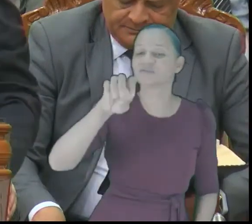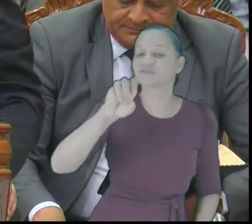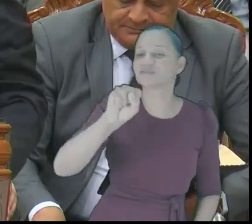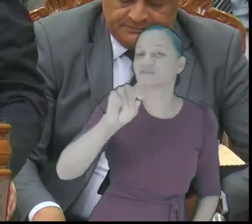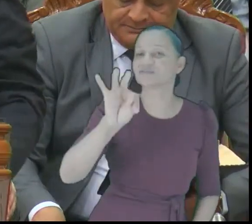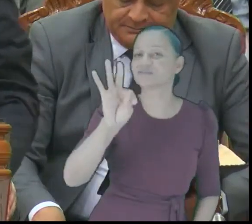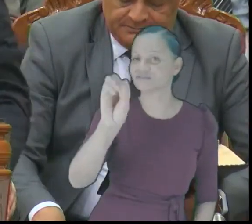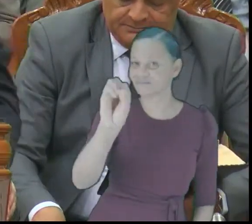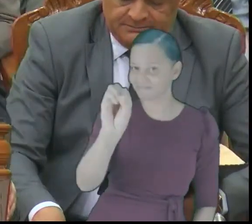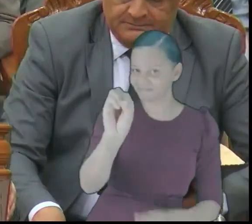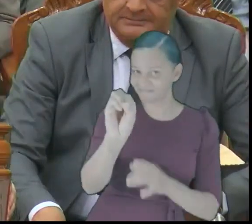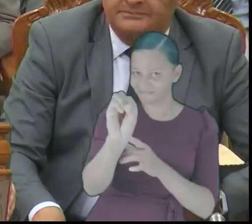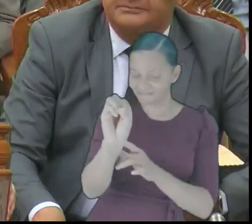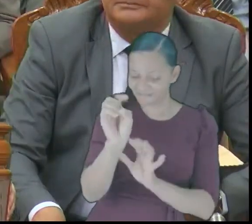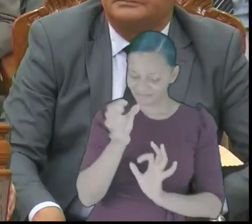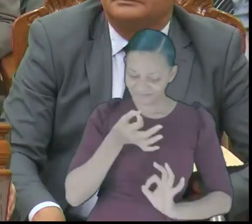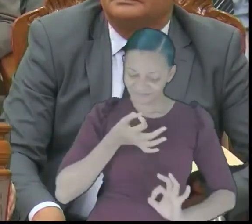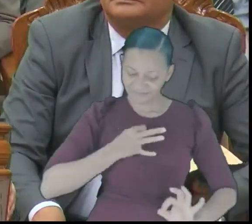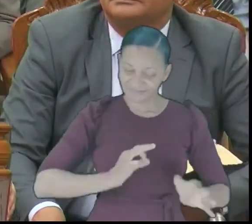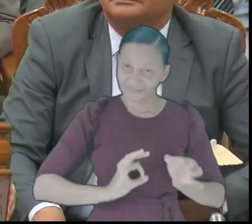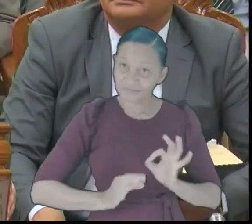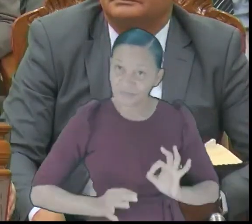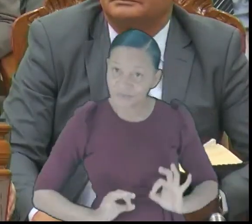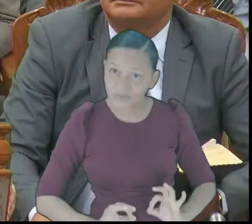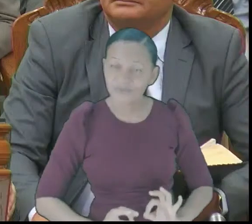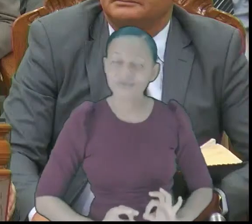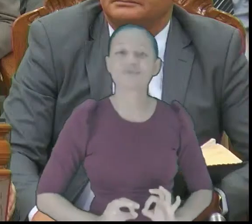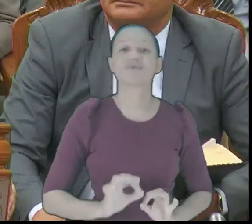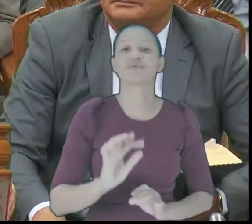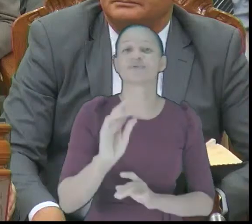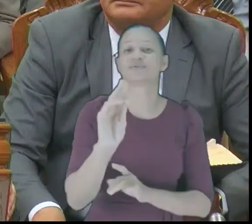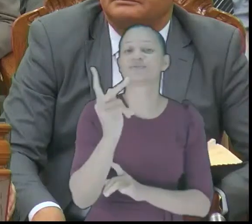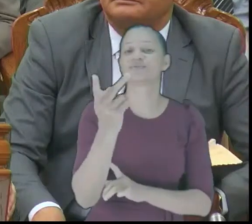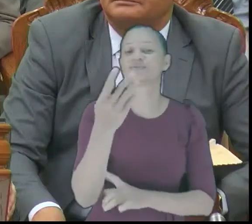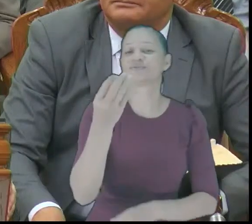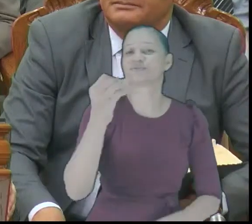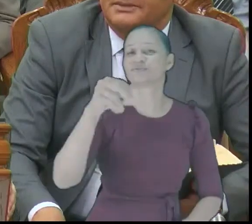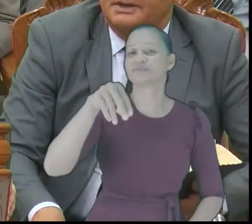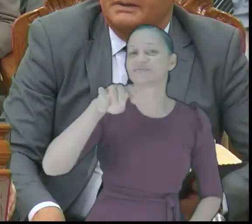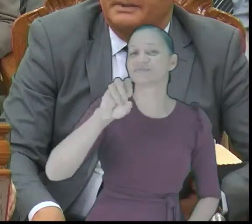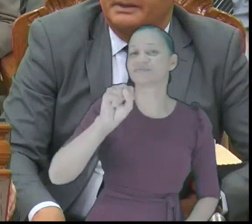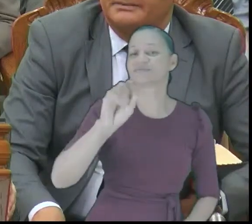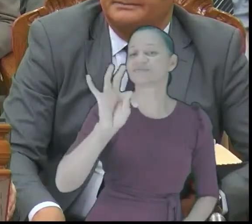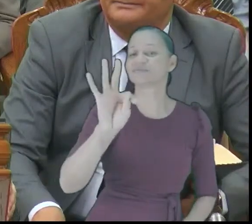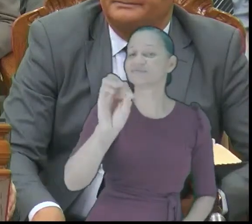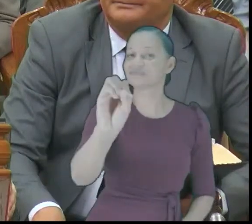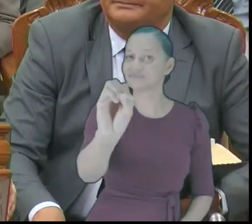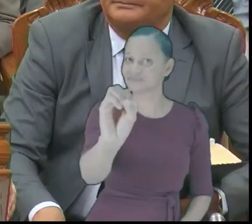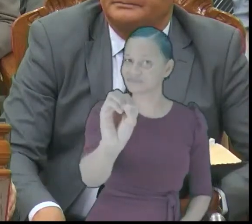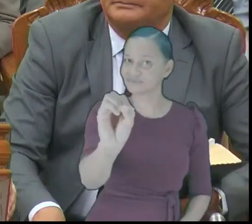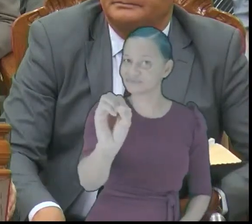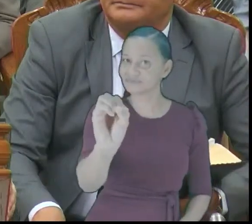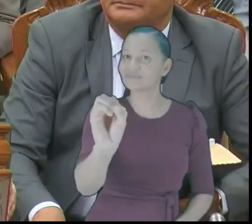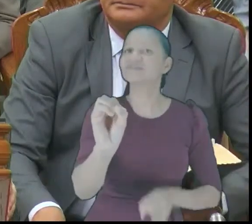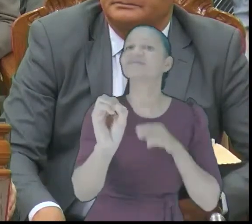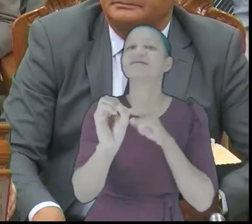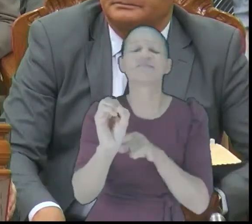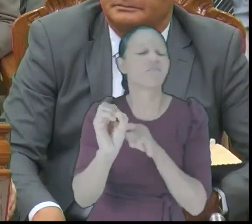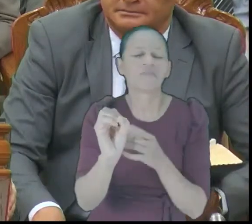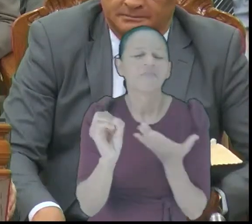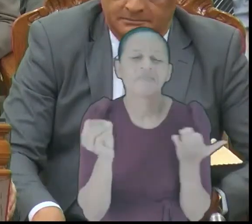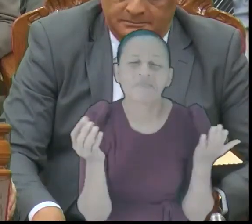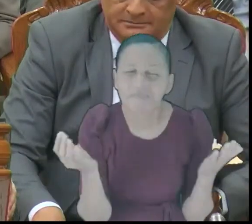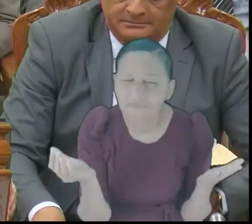Honesto. Pode se ataviar, mas com honestidade. Em traje honesto com o